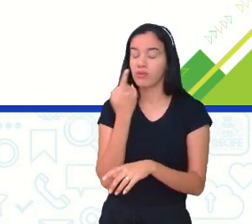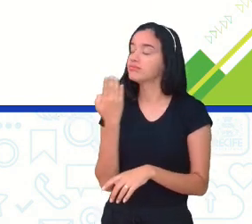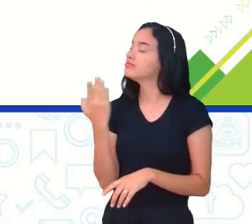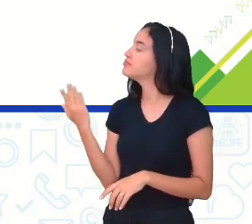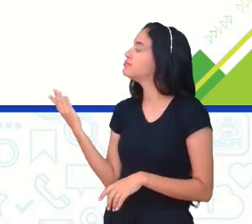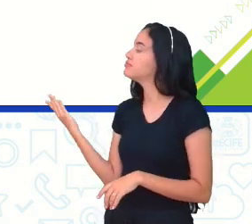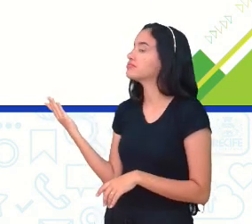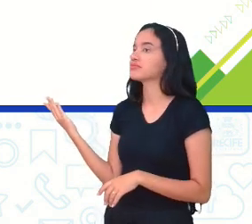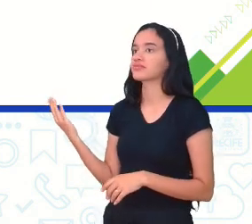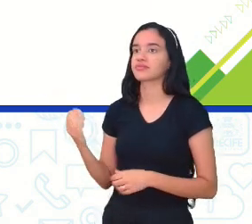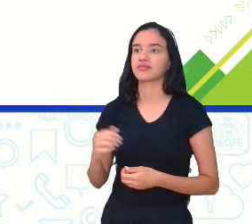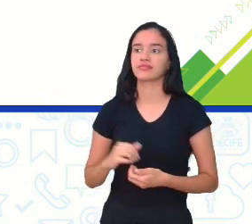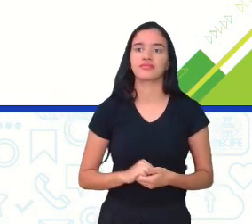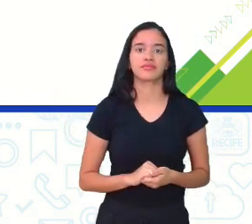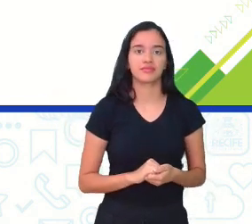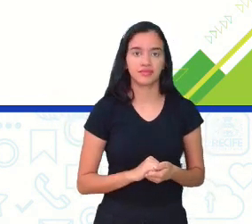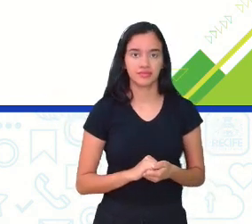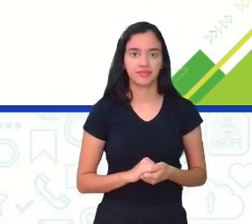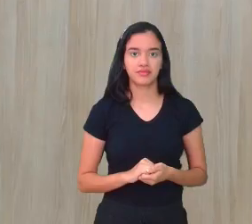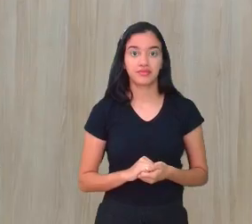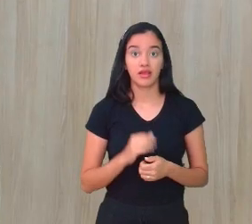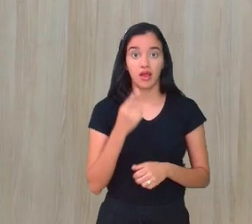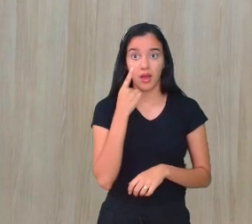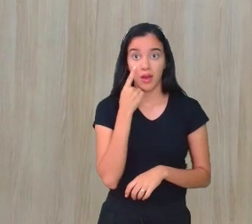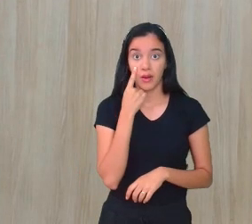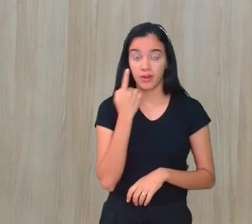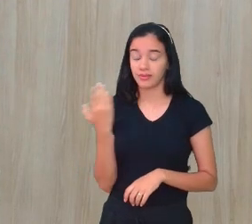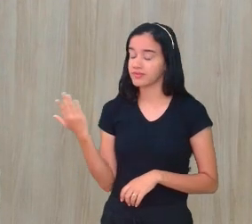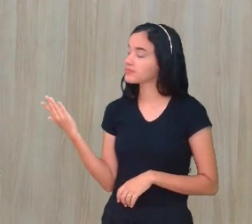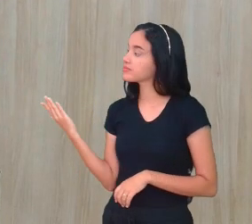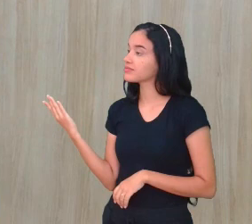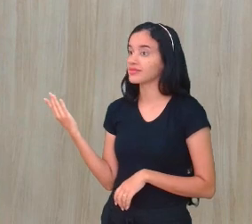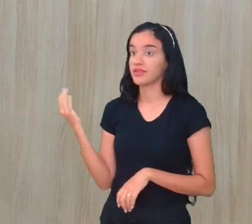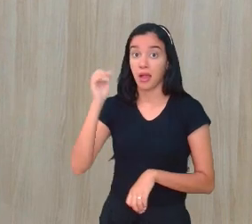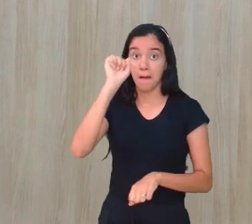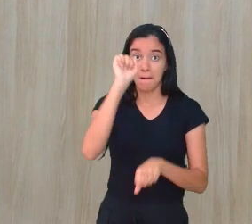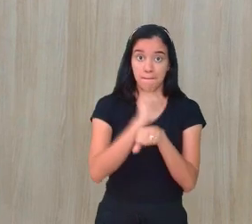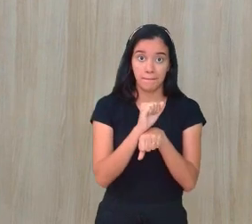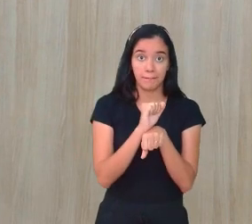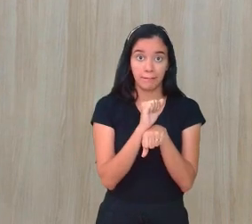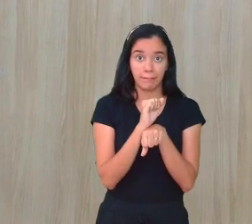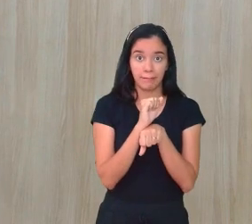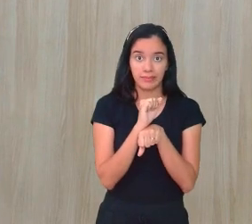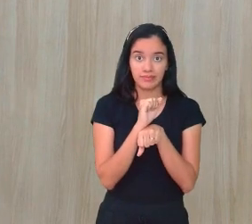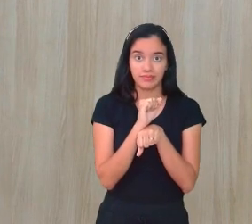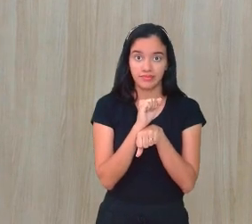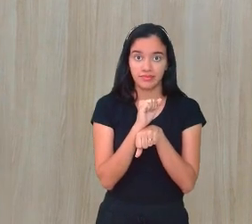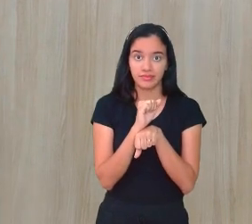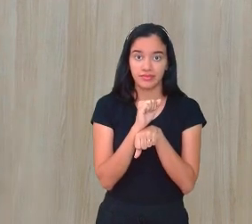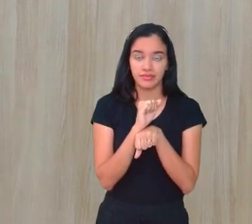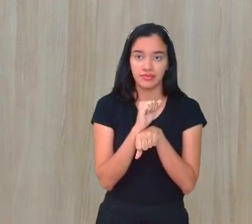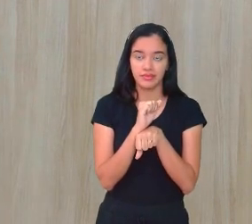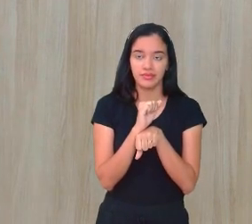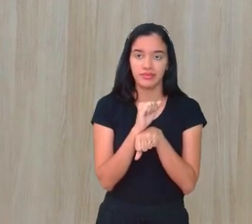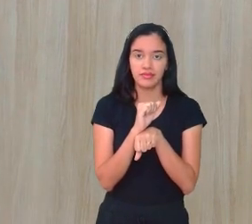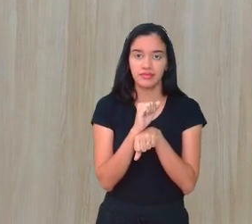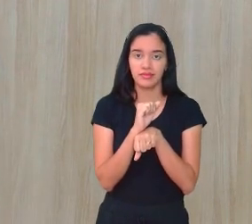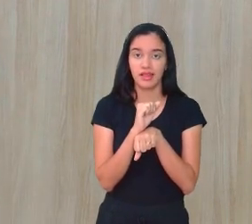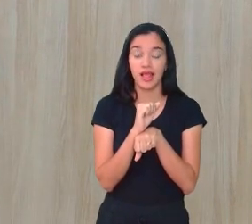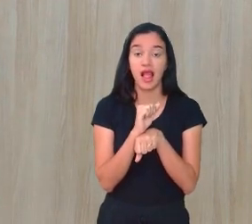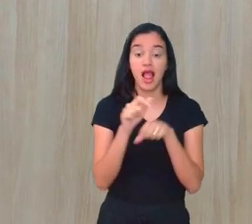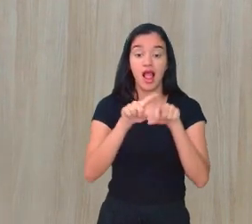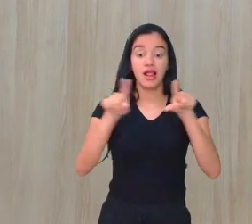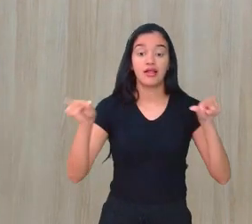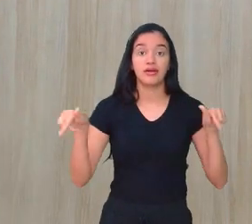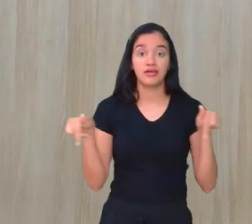posição agachado, e aí você fica lá, ó, paradinho, né? Sem fazer, porque o agachamento na academia, geralmente a gente